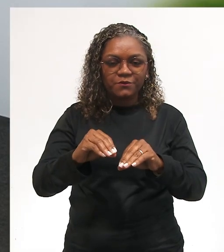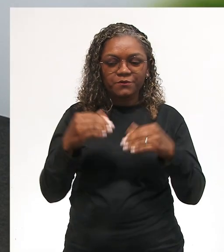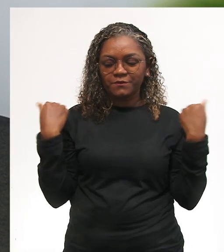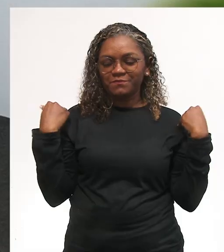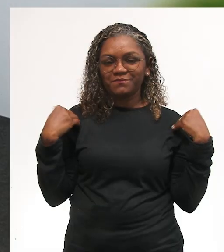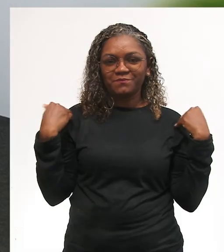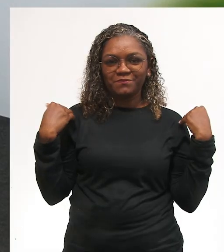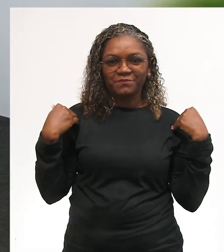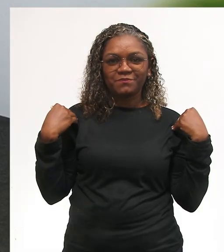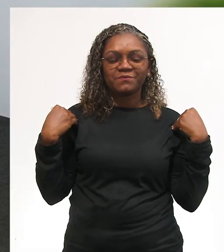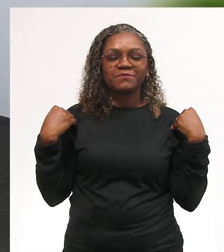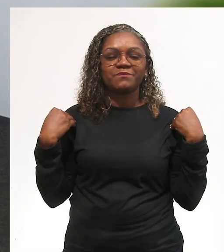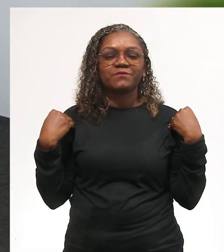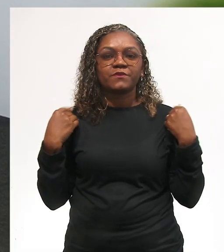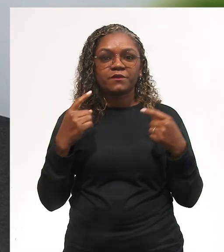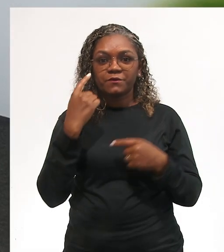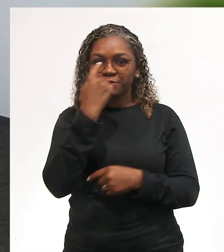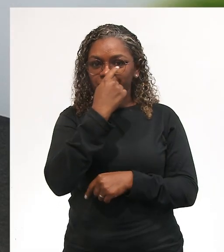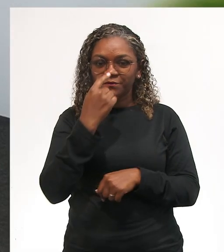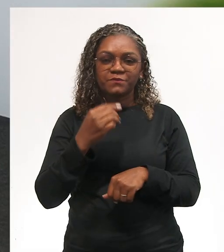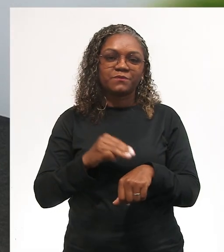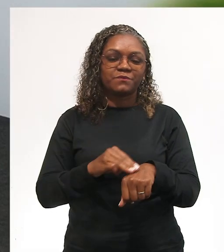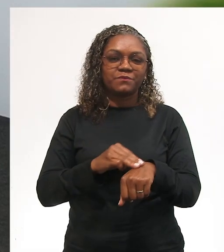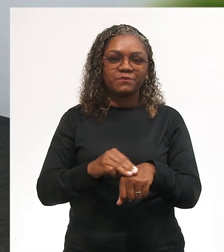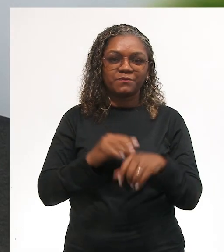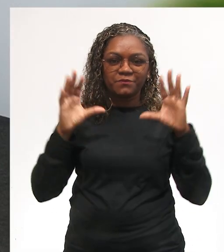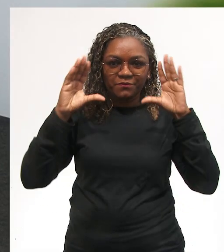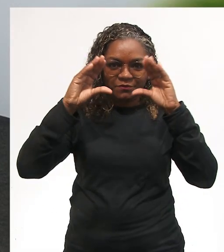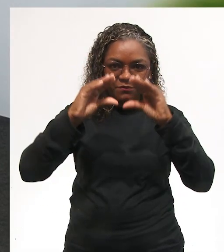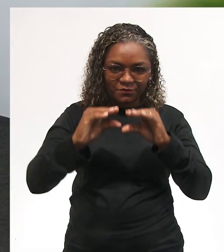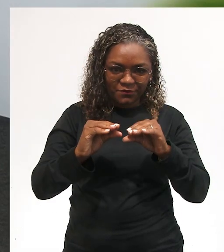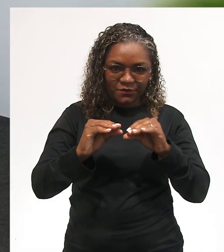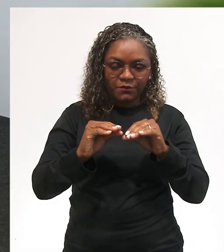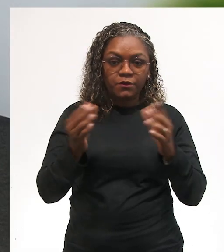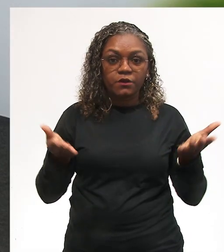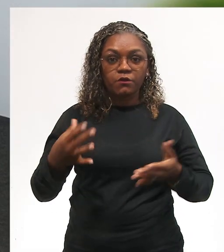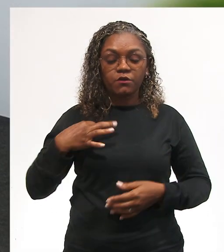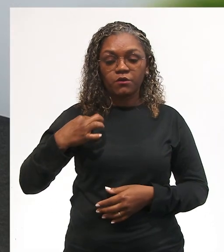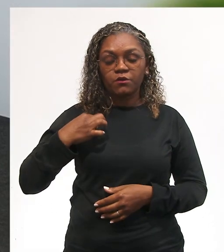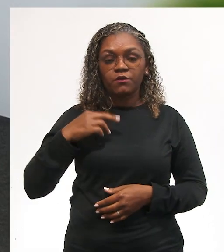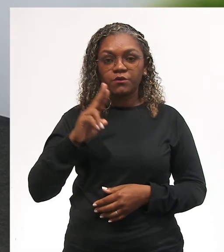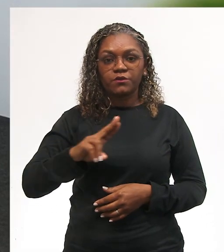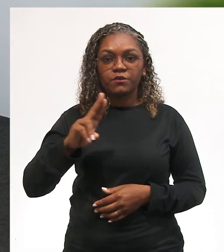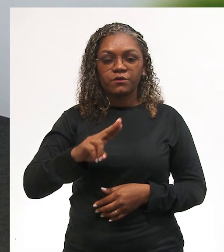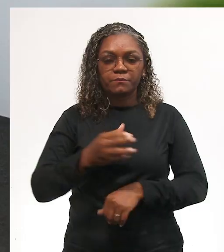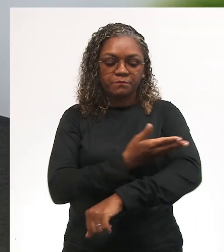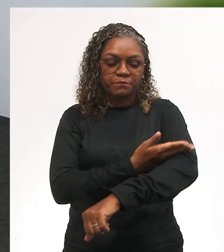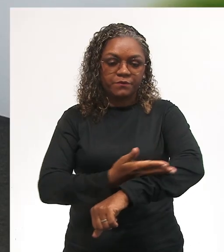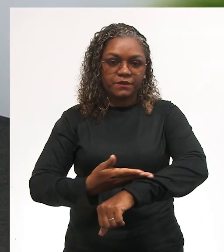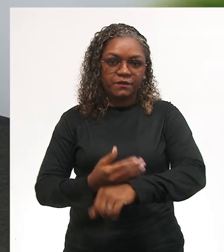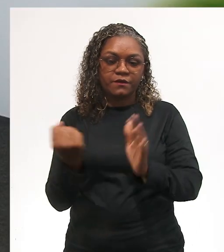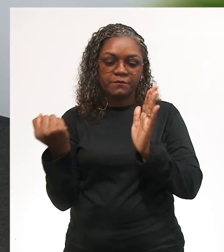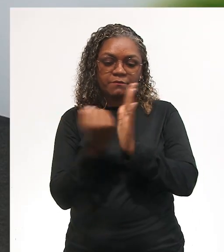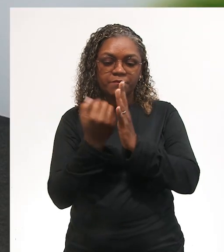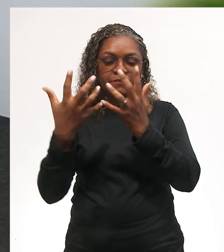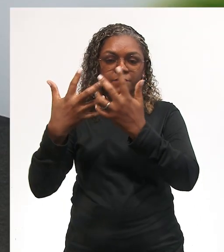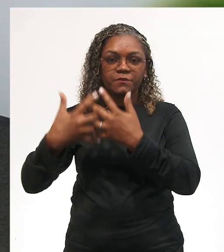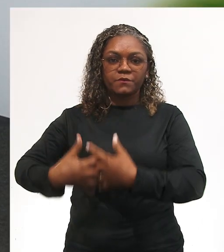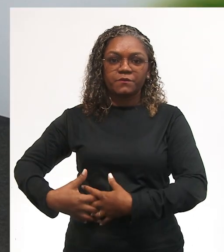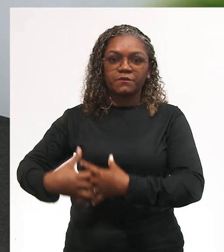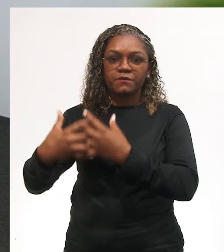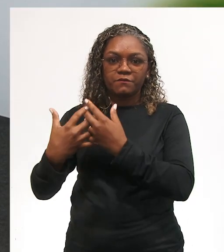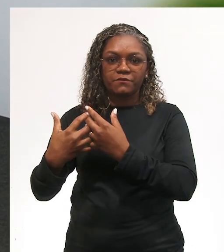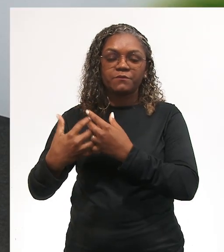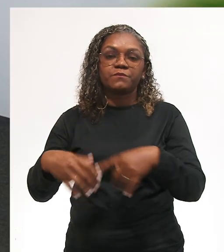ombro. Meus olhos são castanhos escuros, estou vestindo uma blusa branca com a logo do IFRO, uma calça